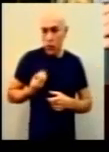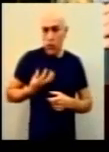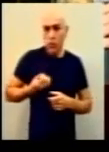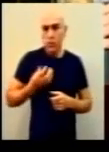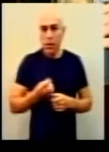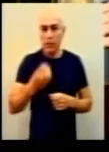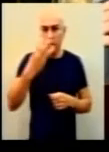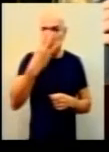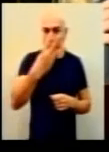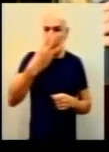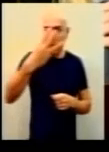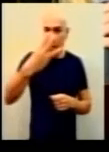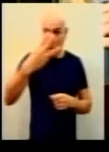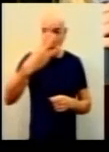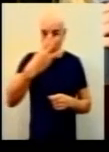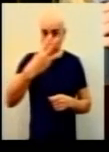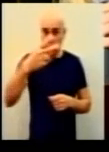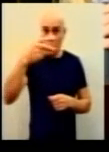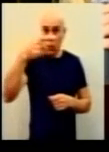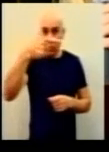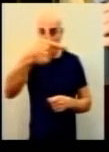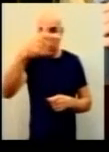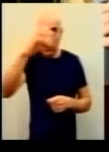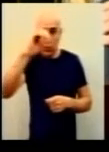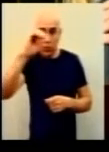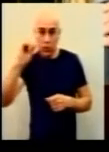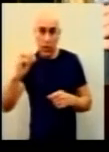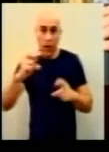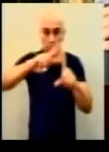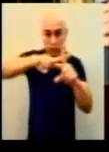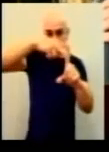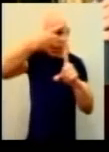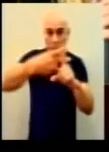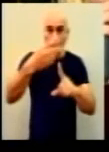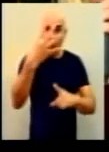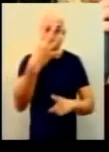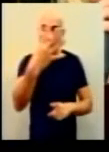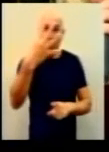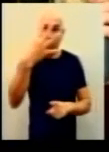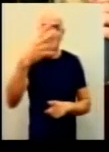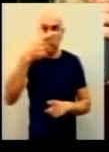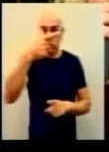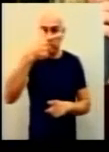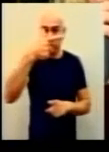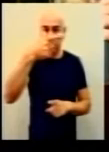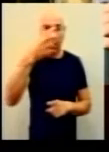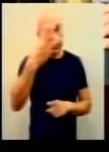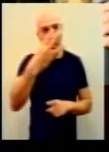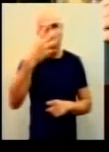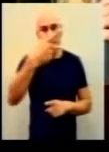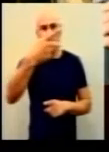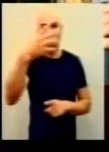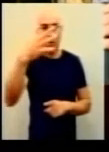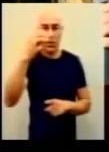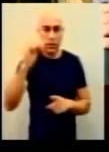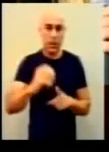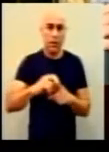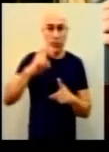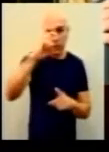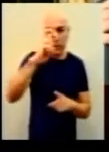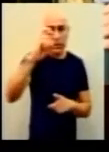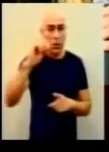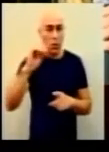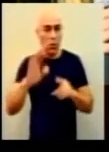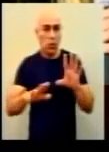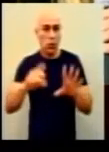exemplo, de 3.200 para 6.400, essa dobragem que a gente fala, ela foi a cada 4 dias, 3 dias, 5 dias, então